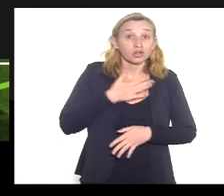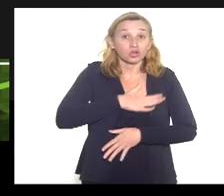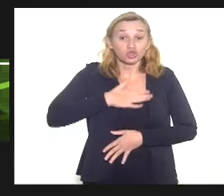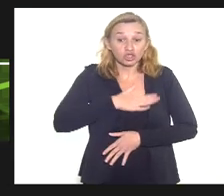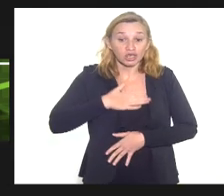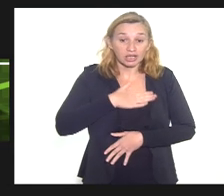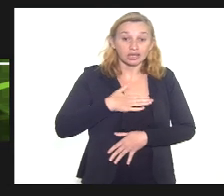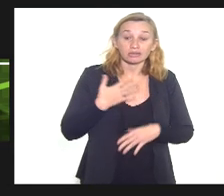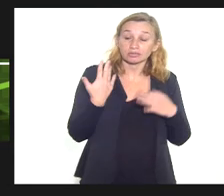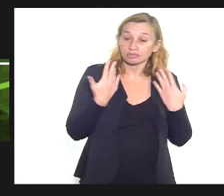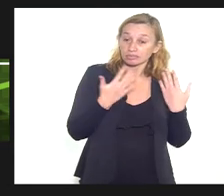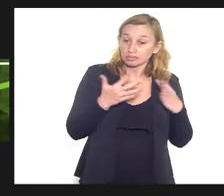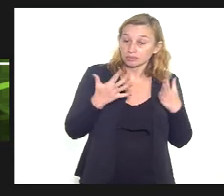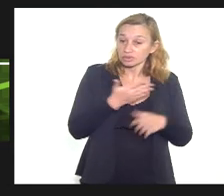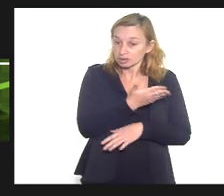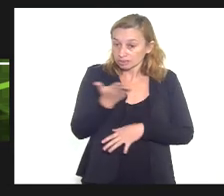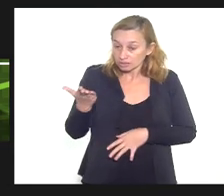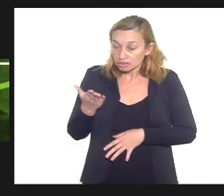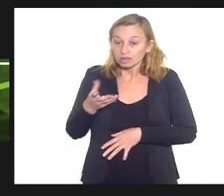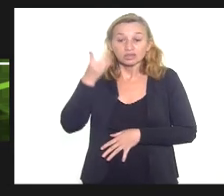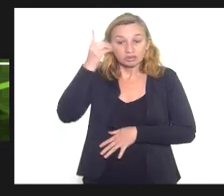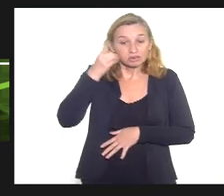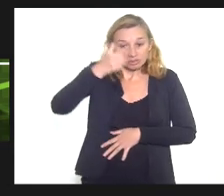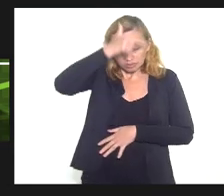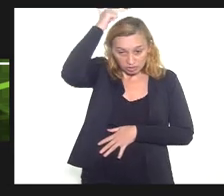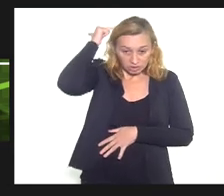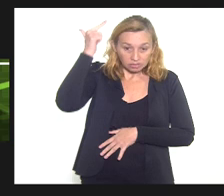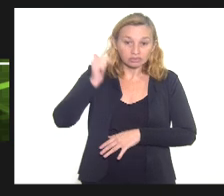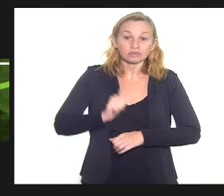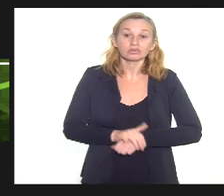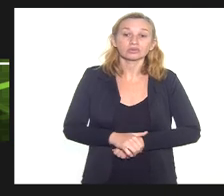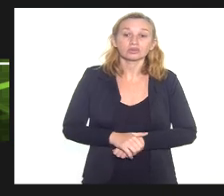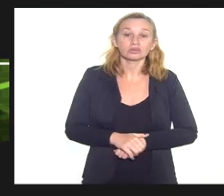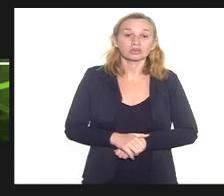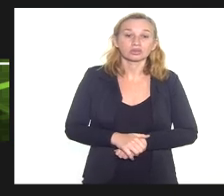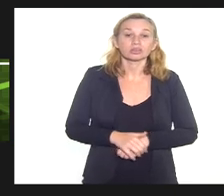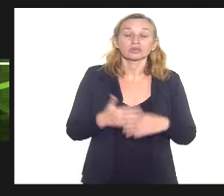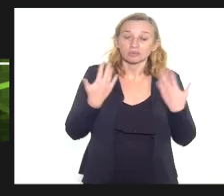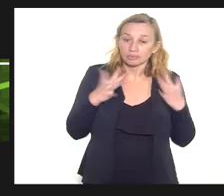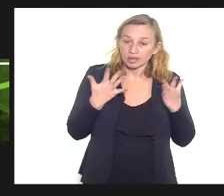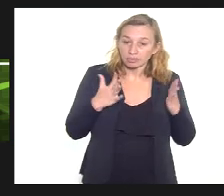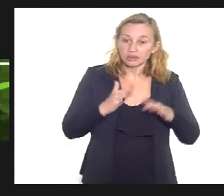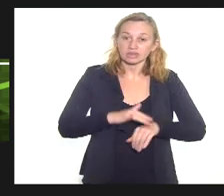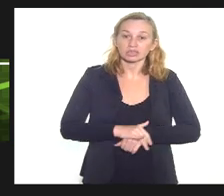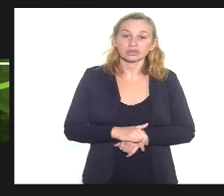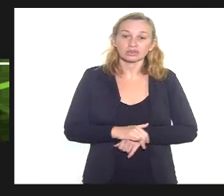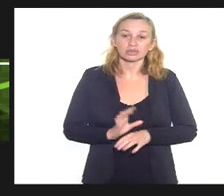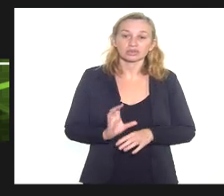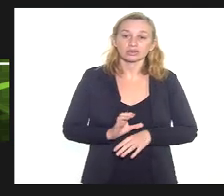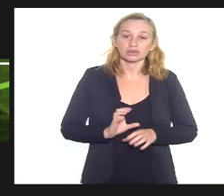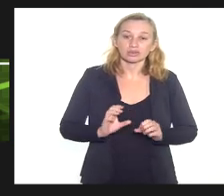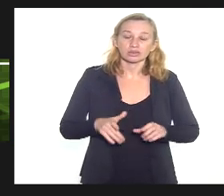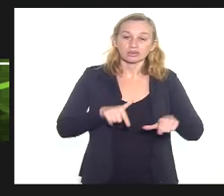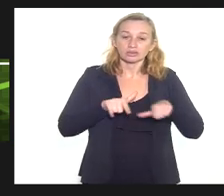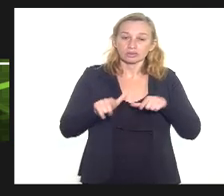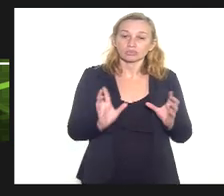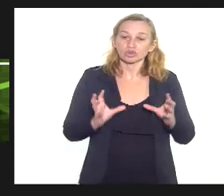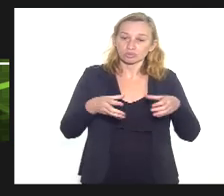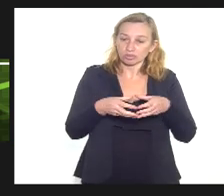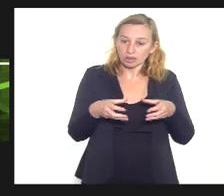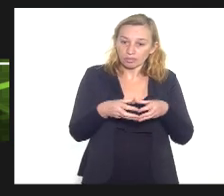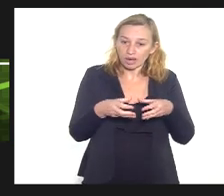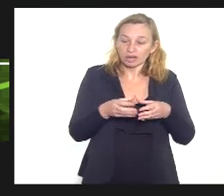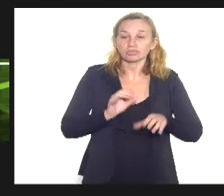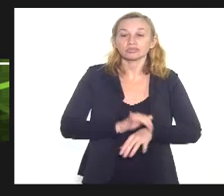gostaria de cumprimentá-lo, excelentíssimo senhor deputado Luiz Paulo, e parabenizá-lo pela condução dos trabalhos na